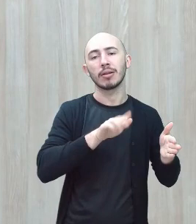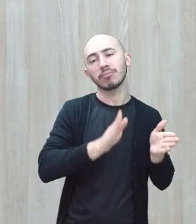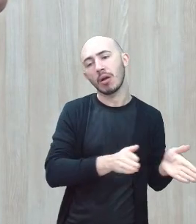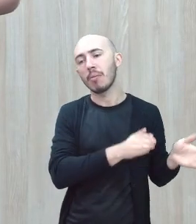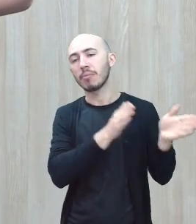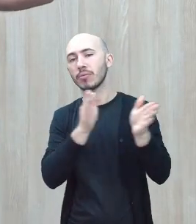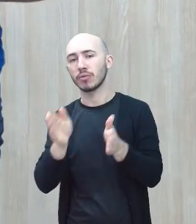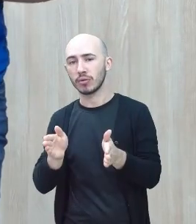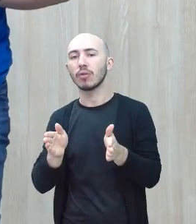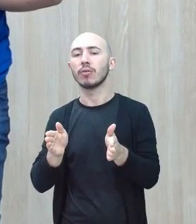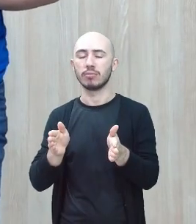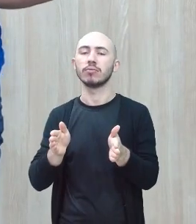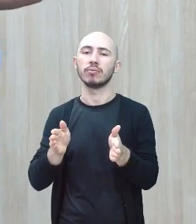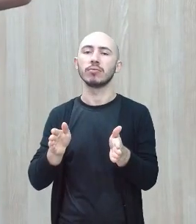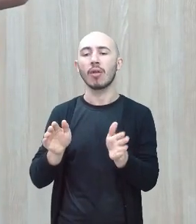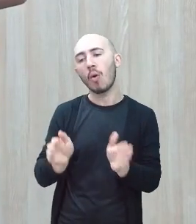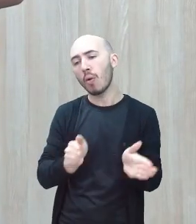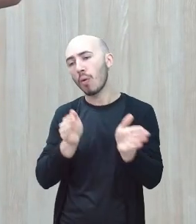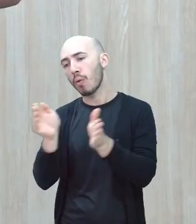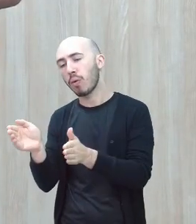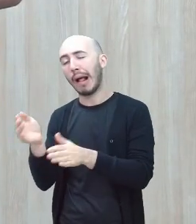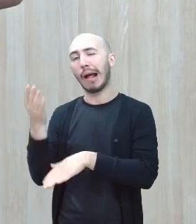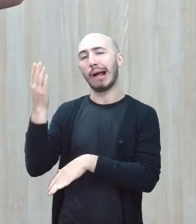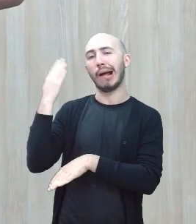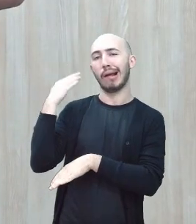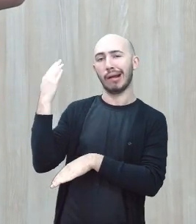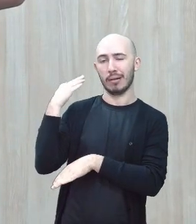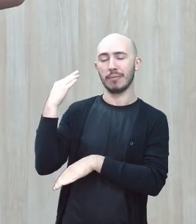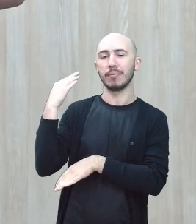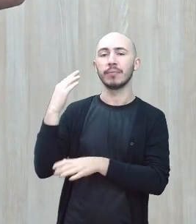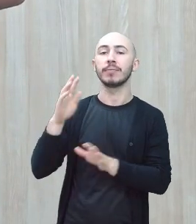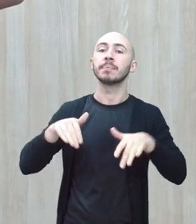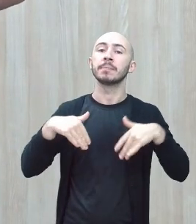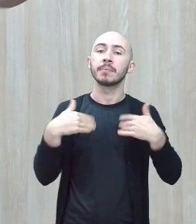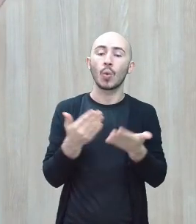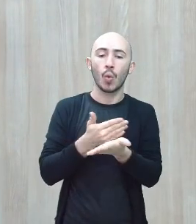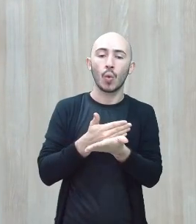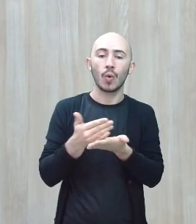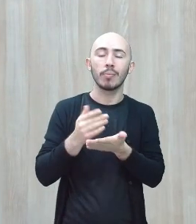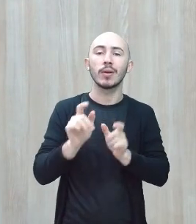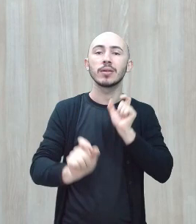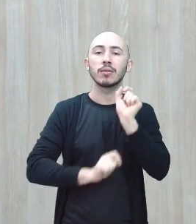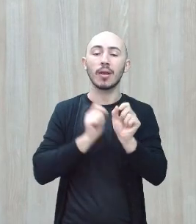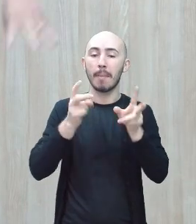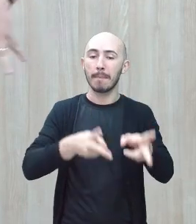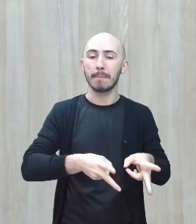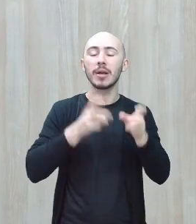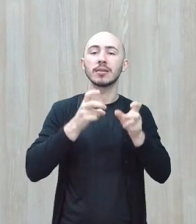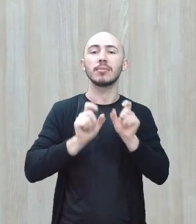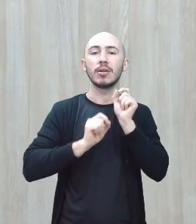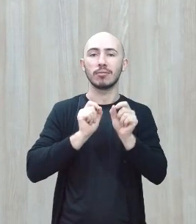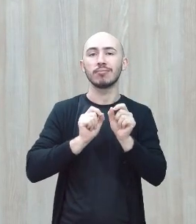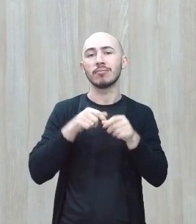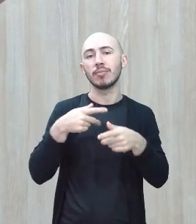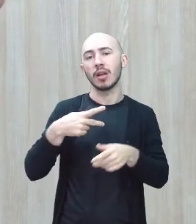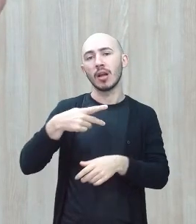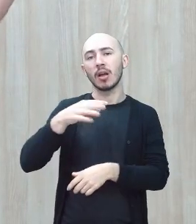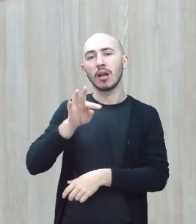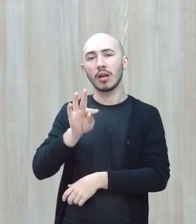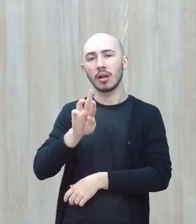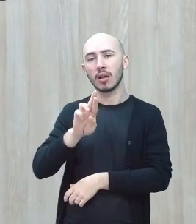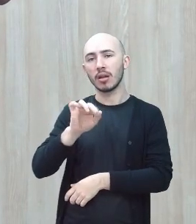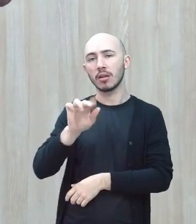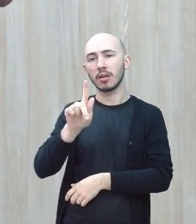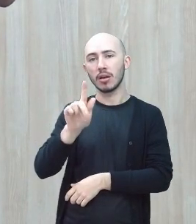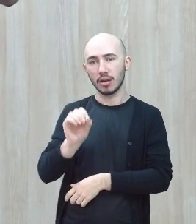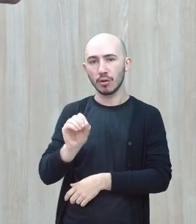Mesolítico e também para o Neolítico, né, ele começa a ver que o trigo cai no chão, e depois que a água bate também, a planta